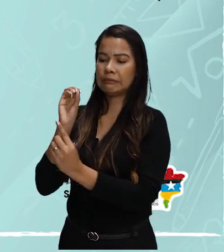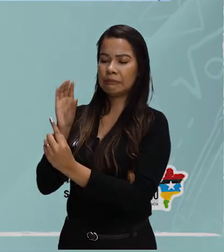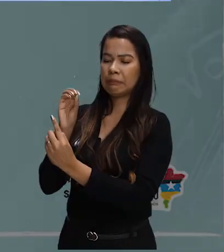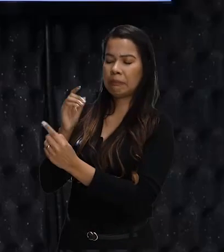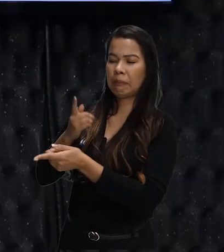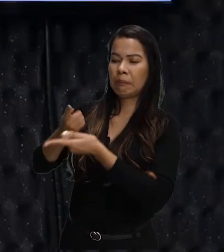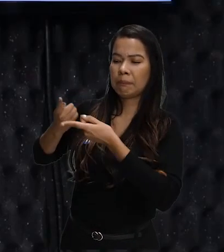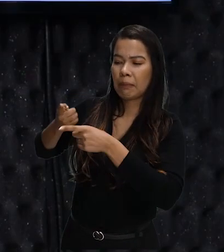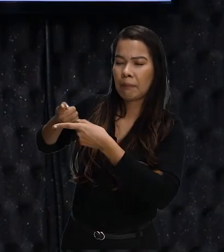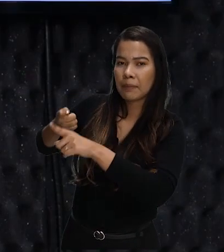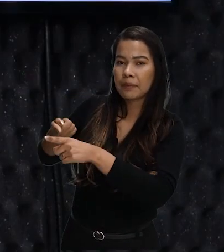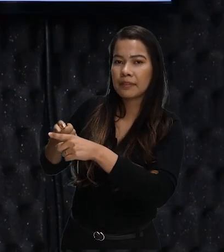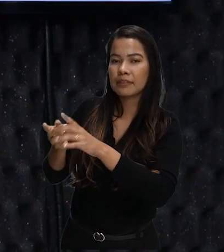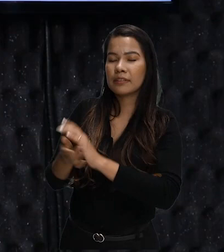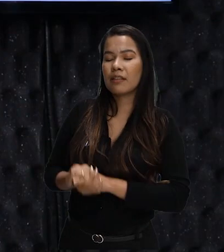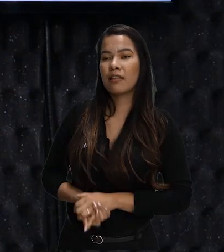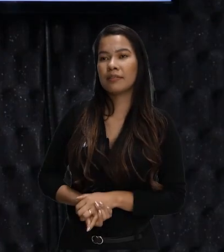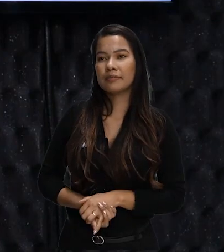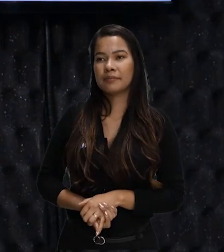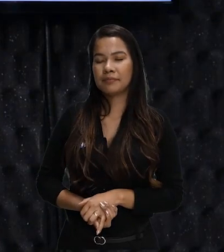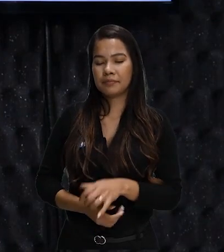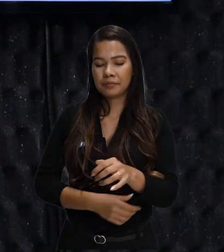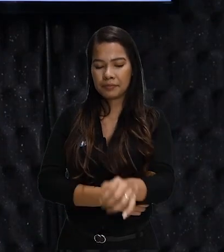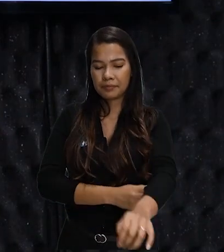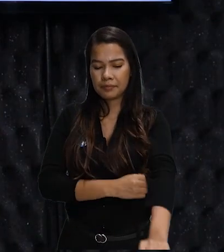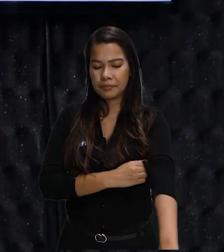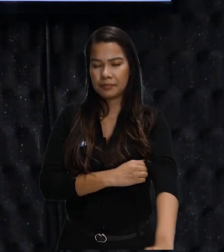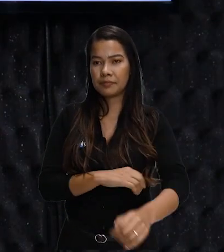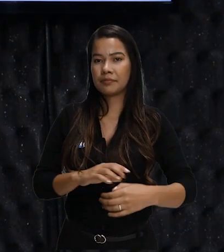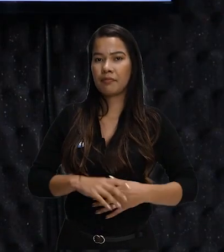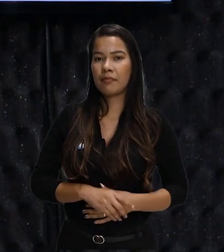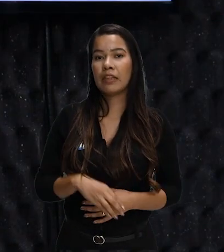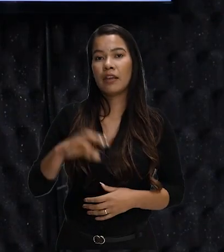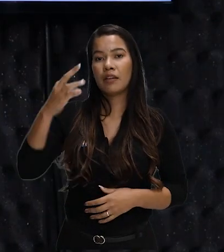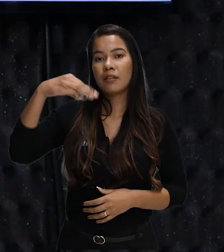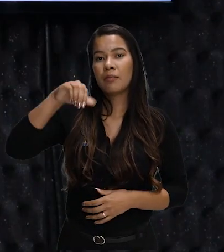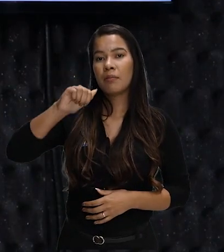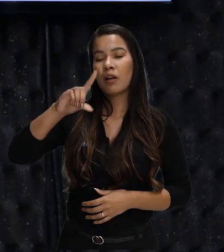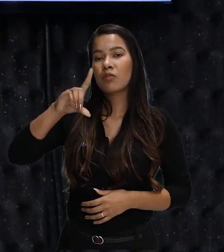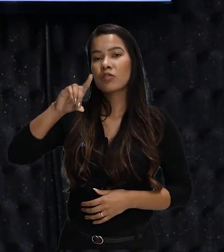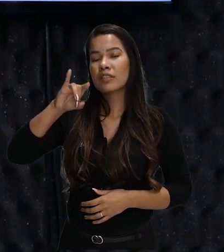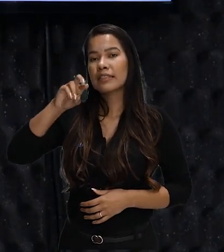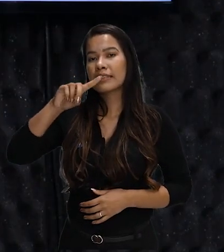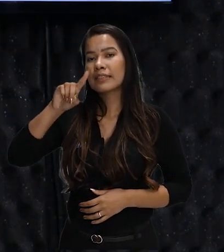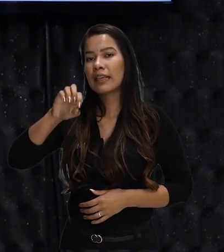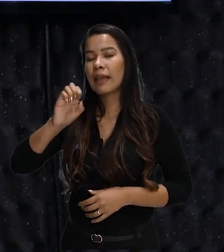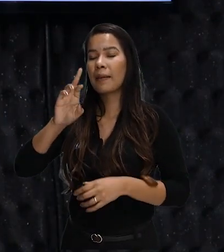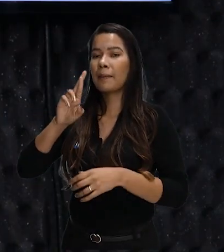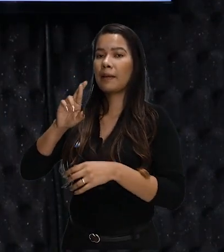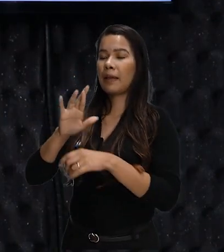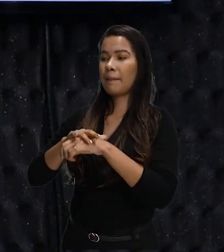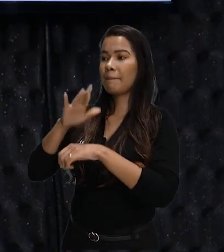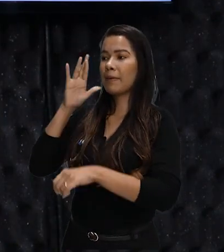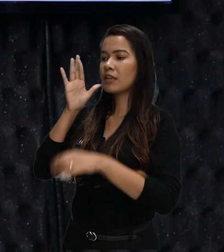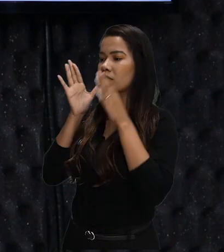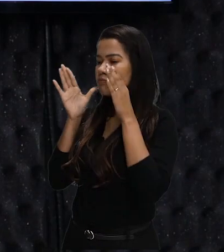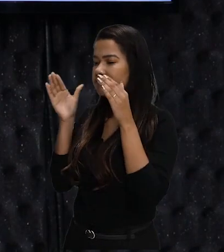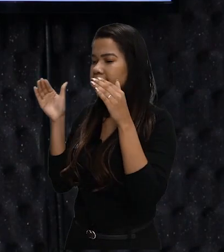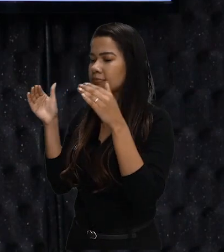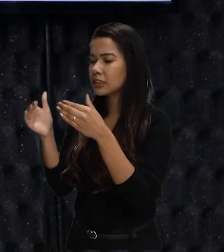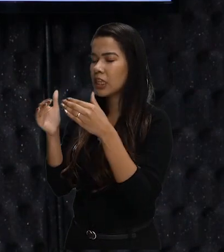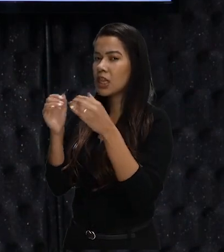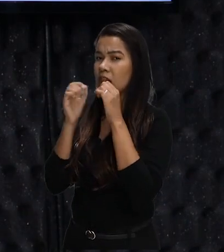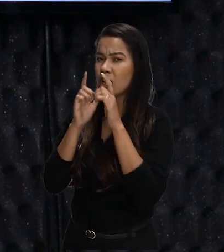não é citada. E as de maldizer é uma coisa mais concentrada. Linguagem pesada, chula